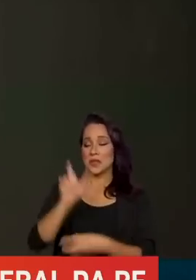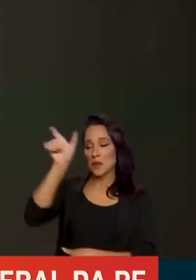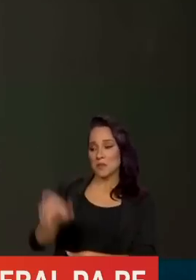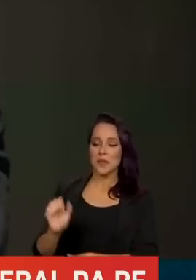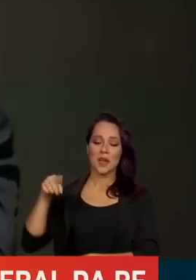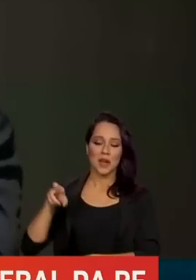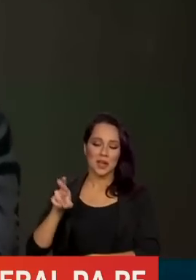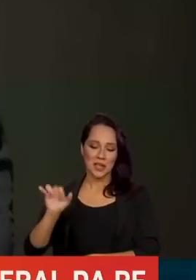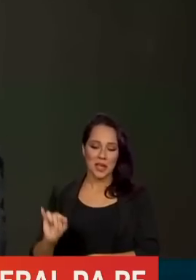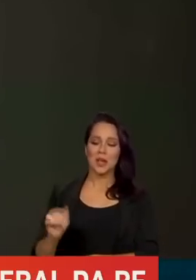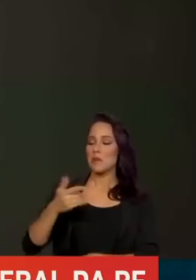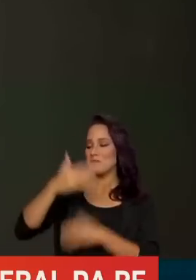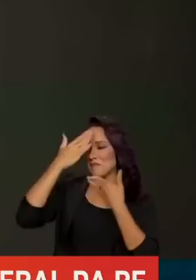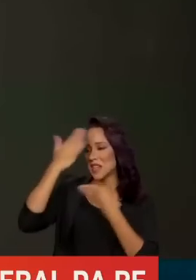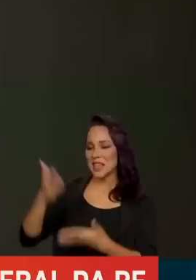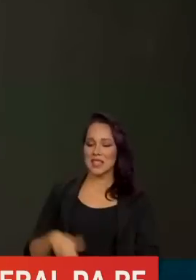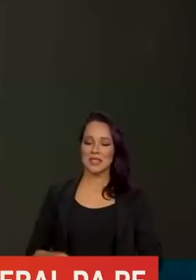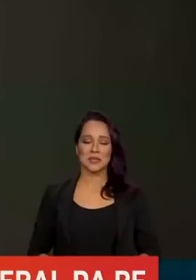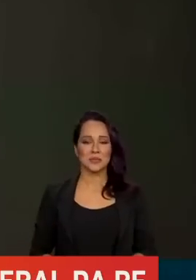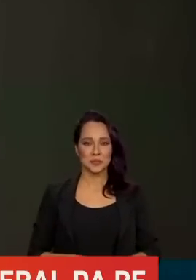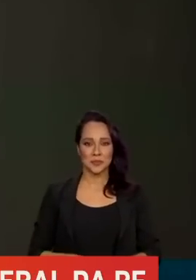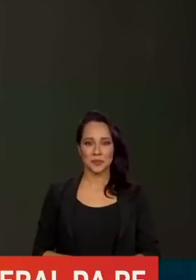na sua posse Muito obrigado Ministro